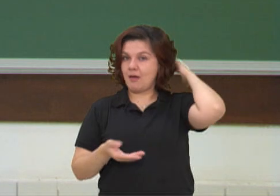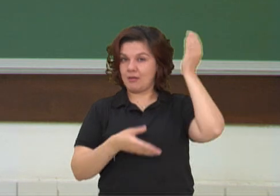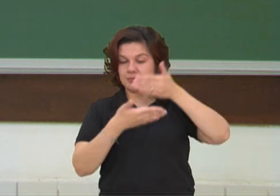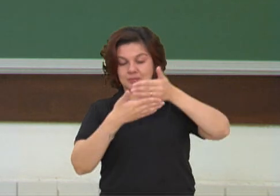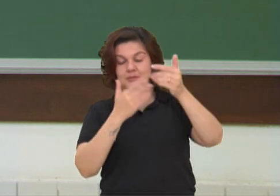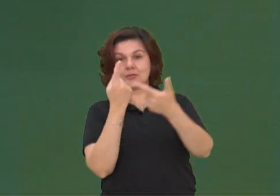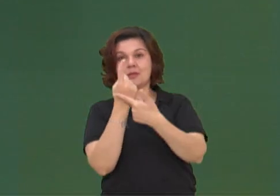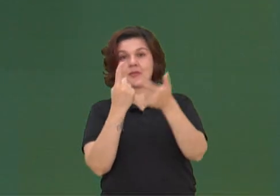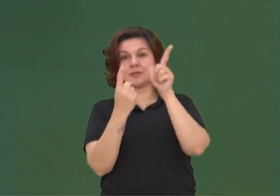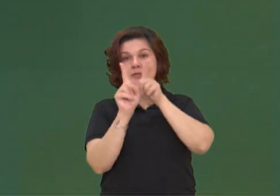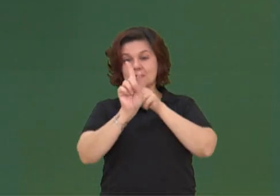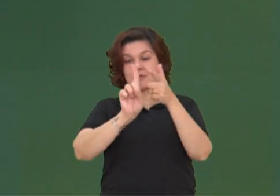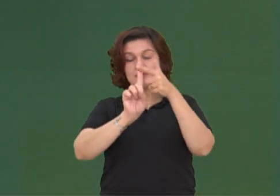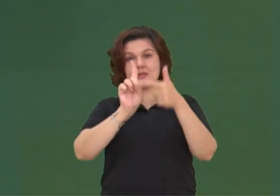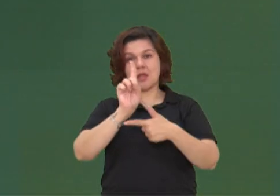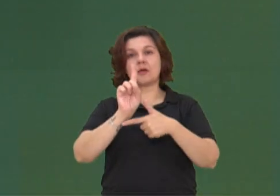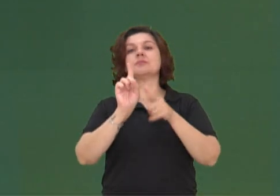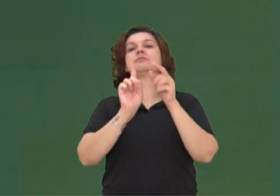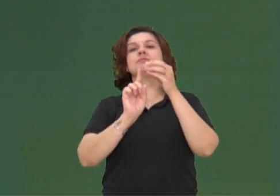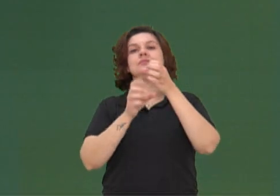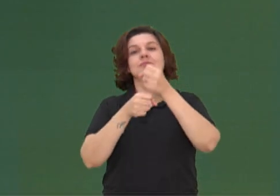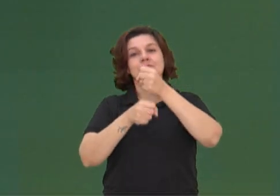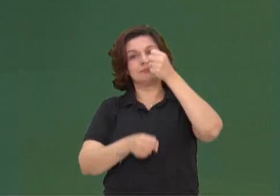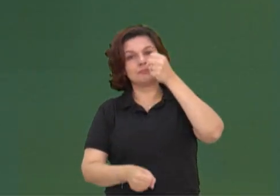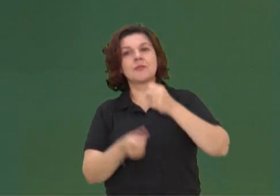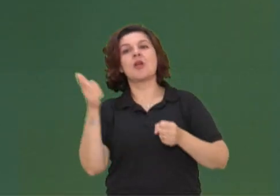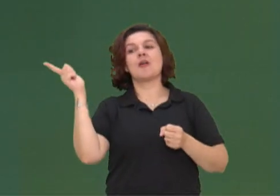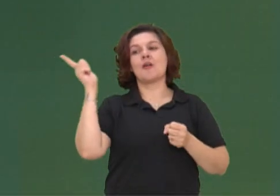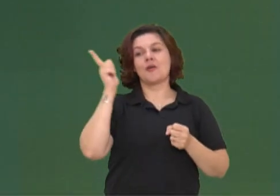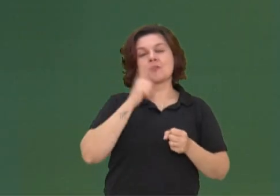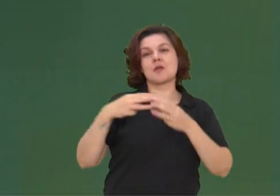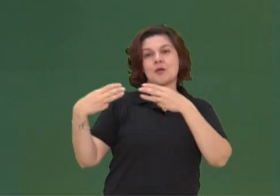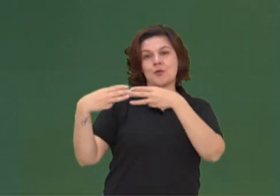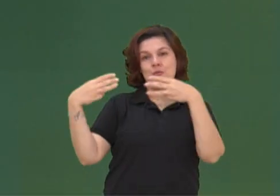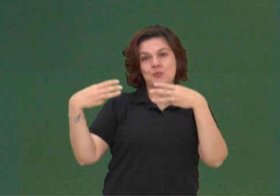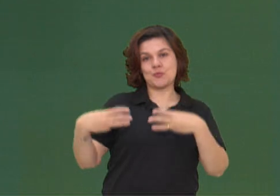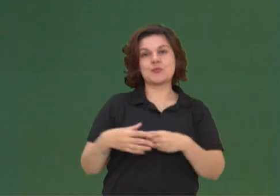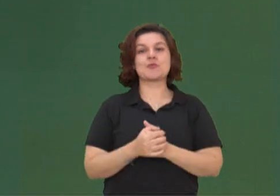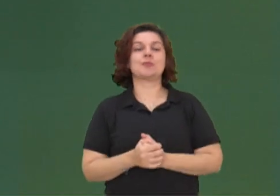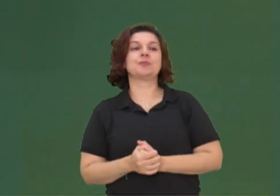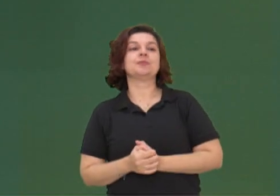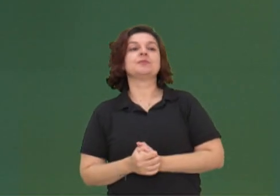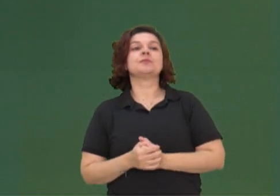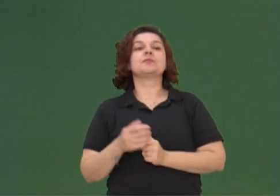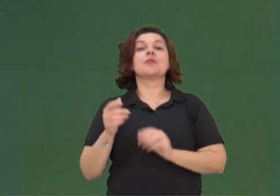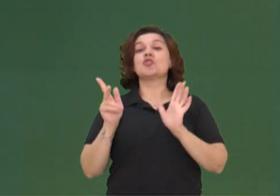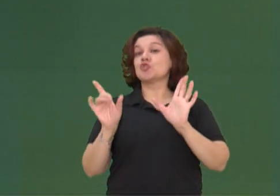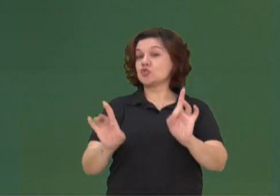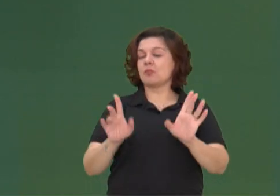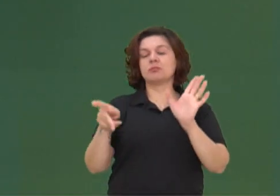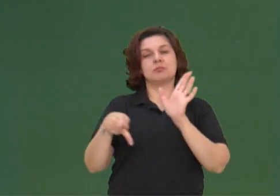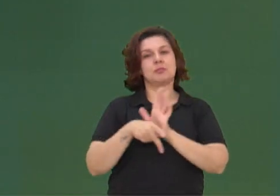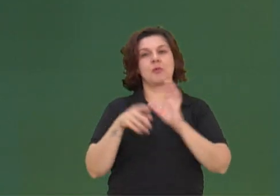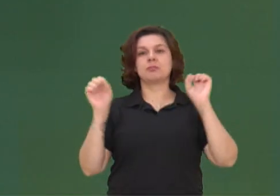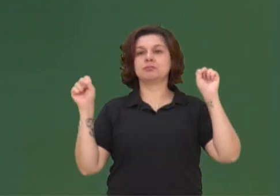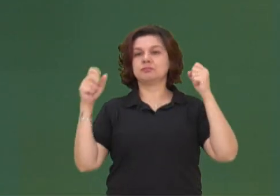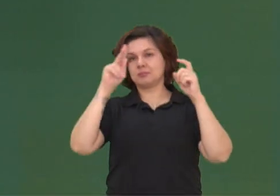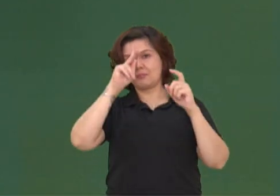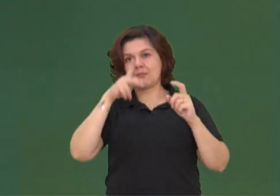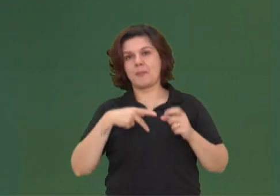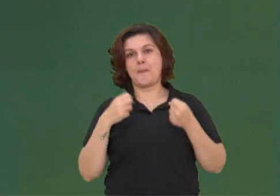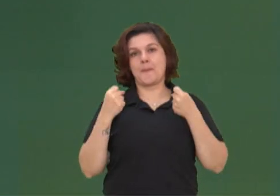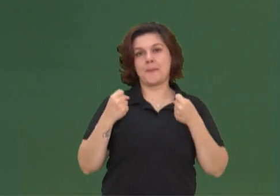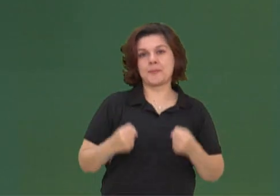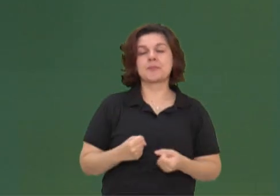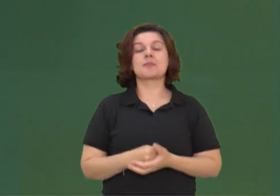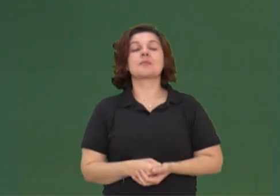Então você consegue trabalhar assim uma gama gigantesca ali de partes ali do seu próprio corpo, usando esse tipo de exercício. E lembrando